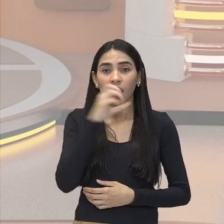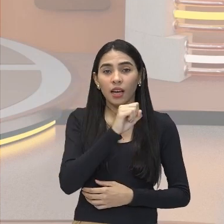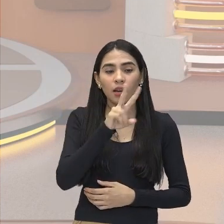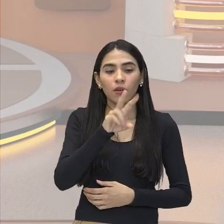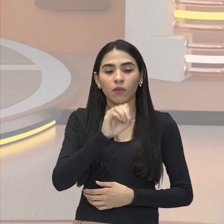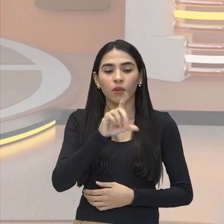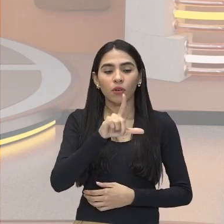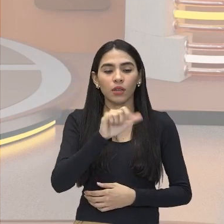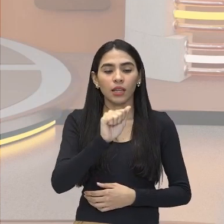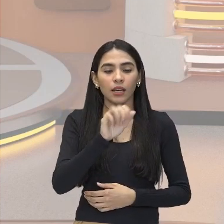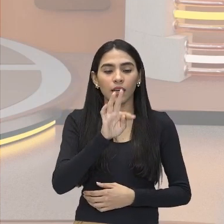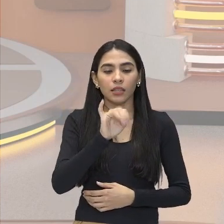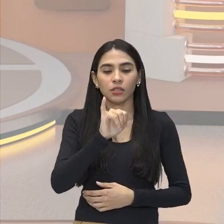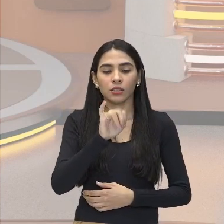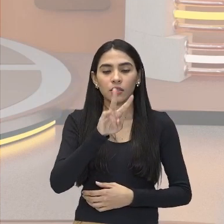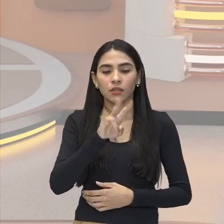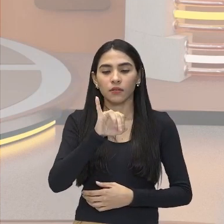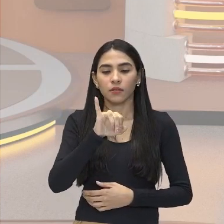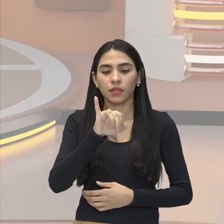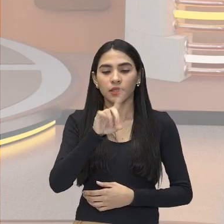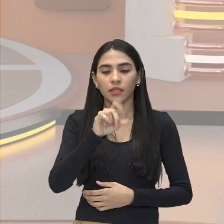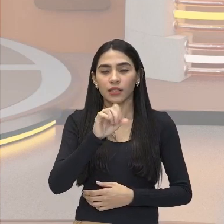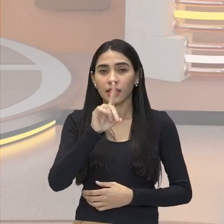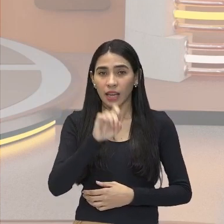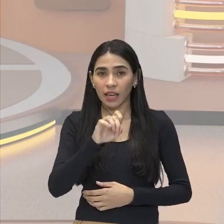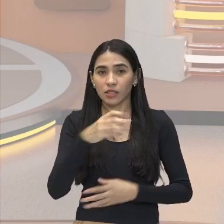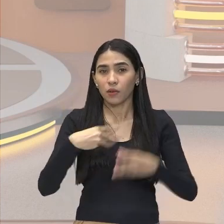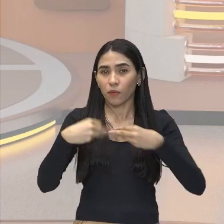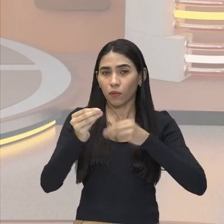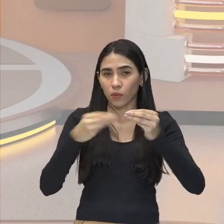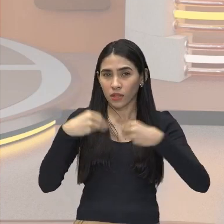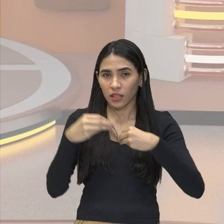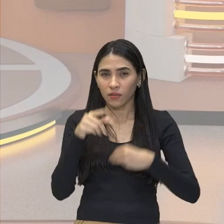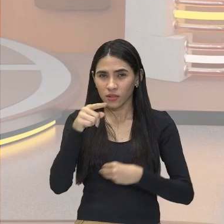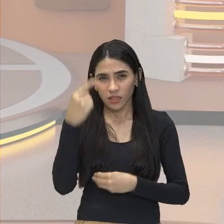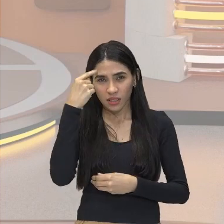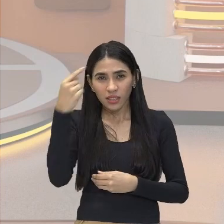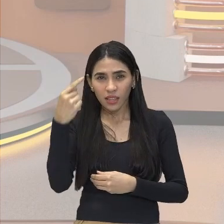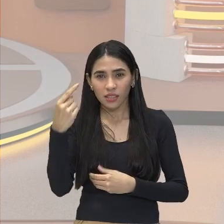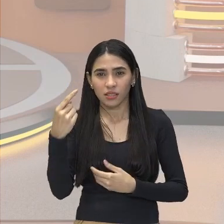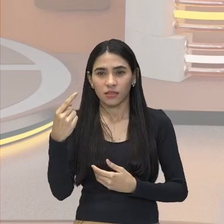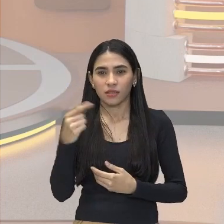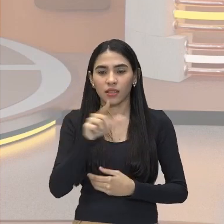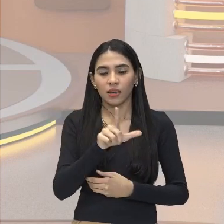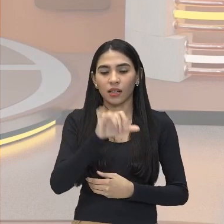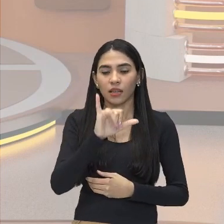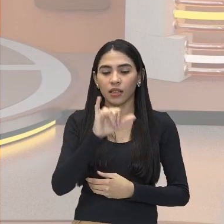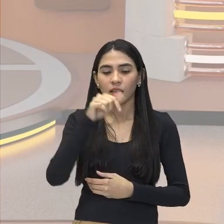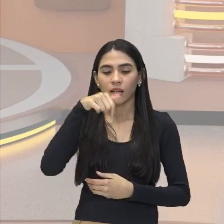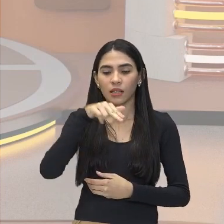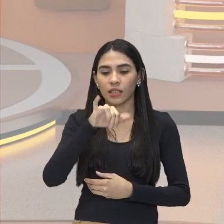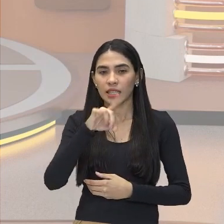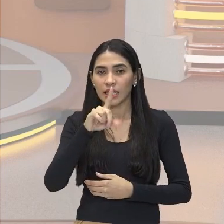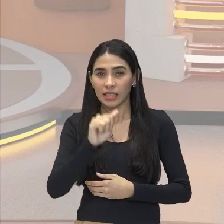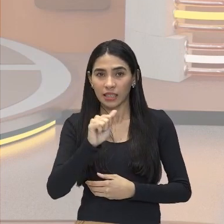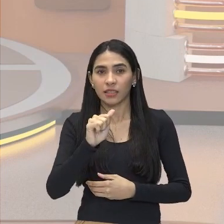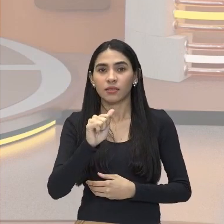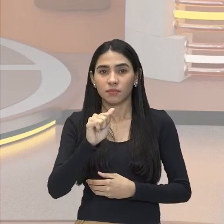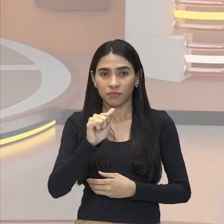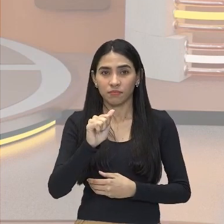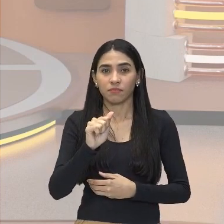volatilidade? Estão me entendendo a ideia dessa fluidez? Estão me entendendo a ideia dessa liquidez, que eu estou falando de líquido